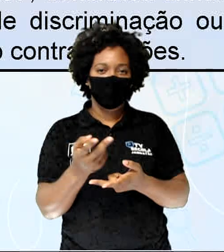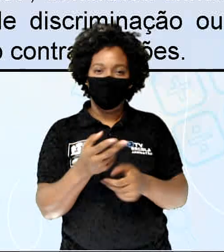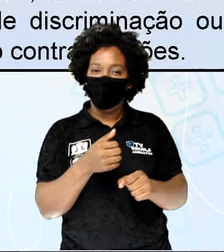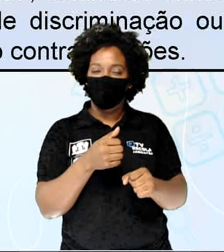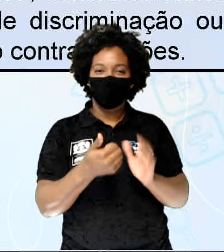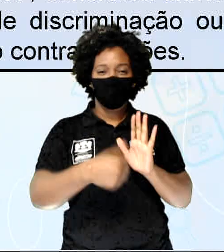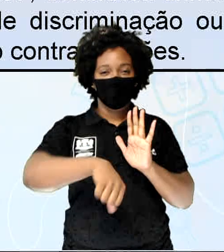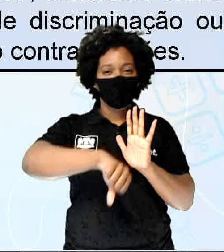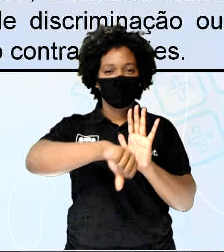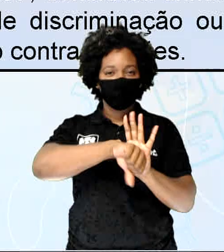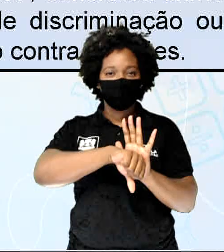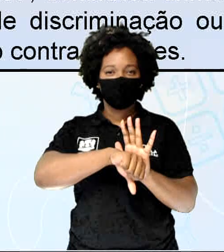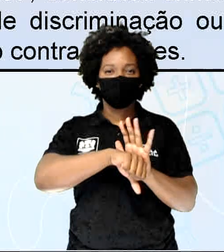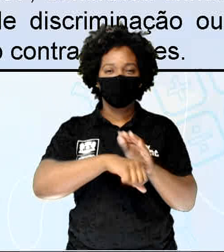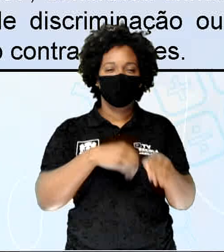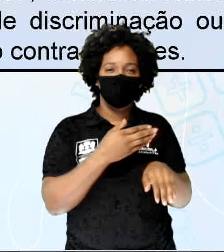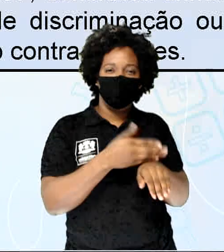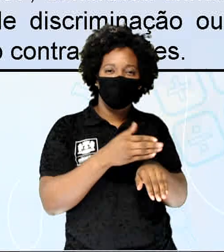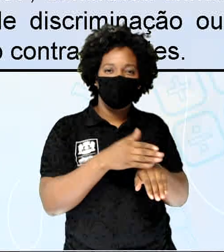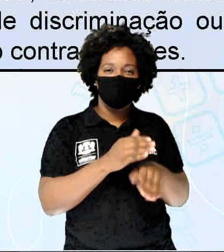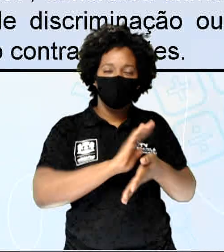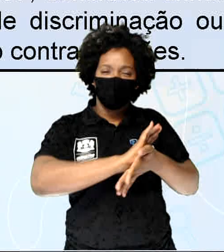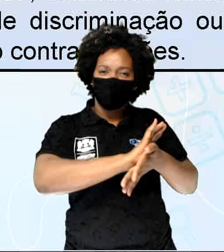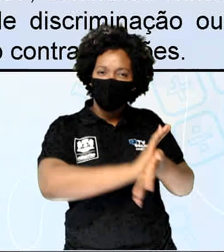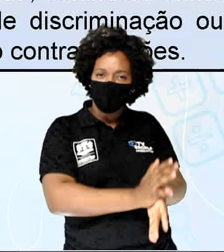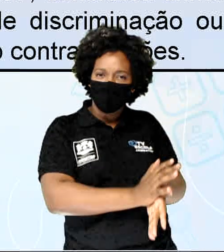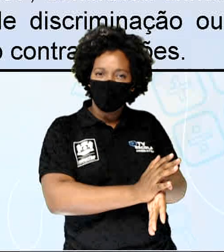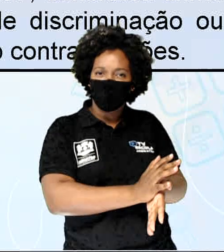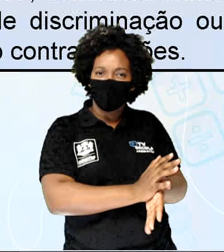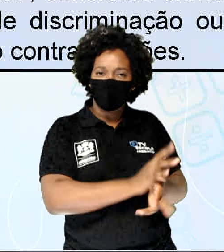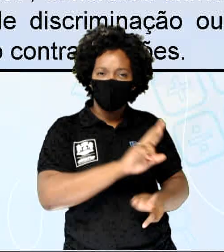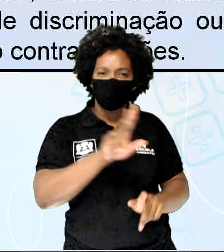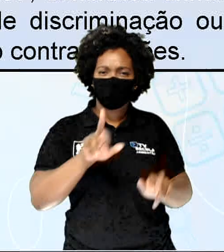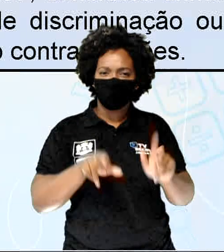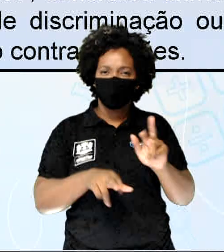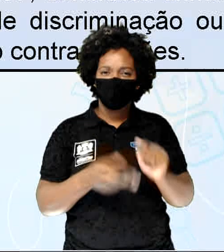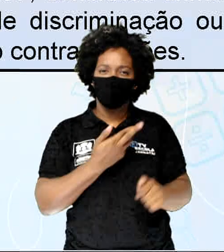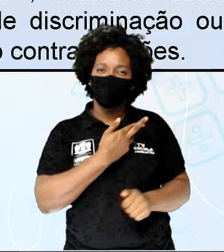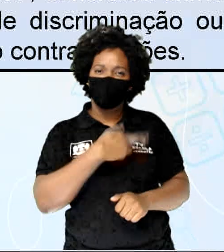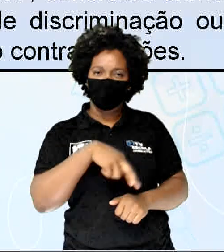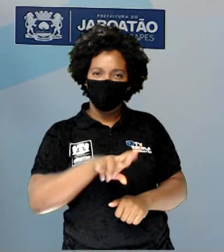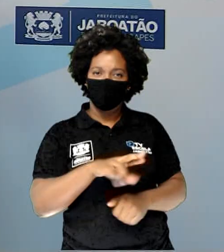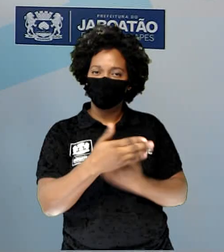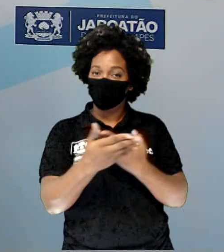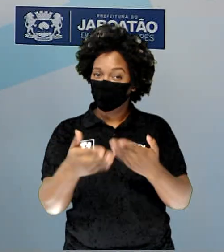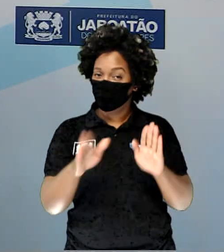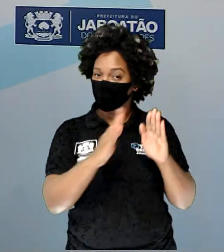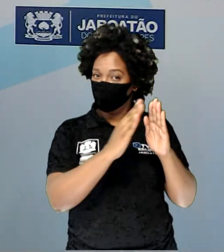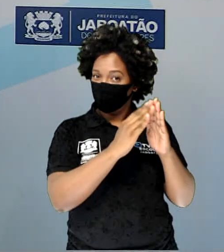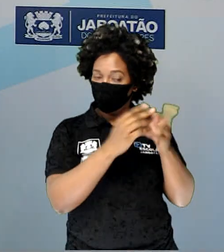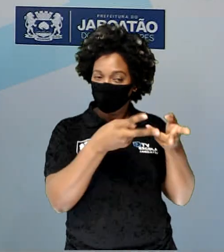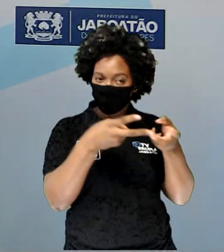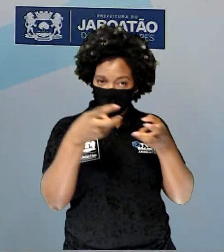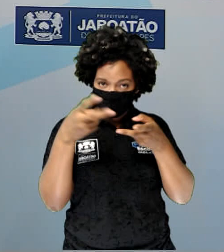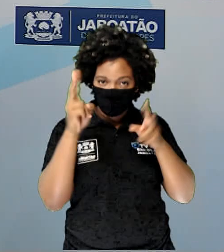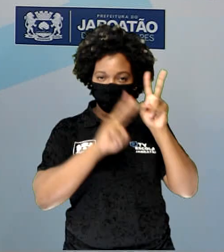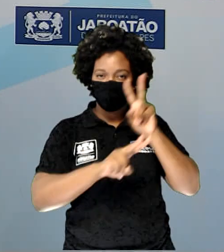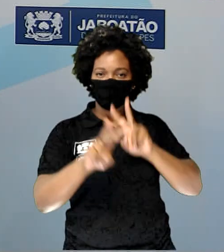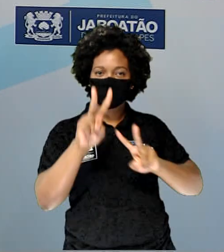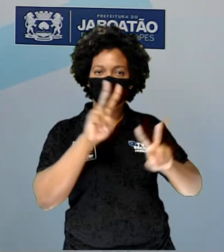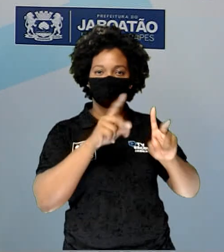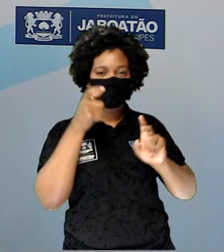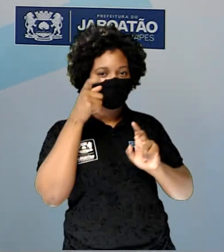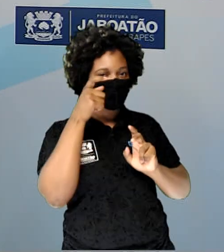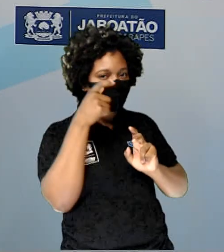discriminação ou preconceito contra religiões. Então, você que está em casa nos assistindo, fica